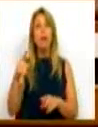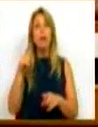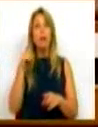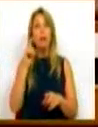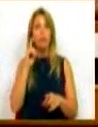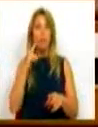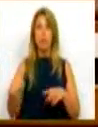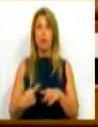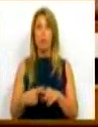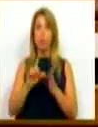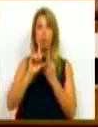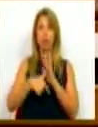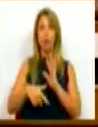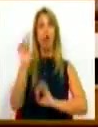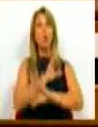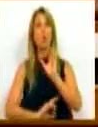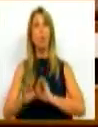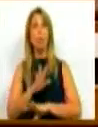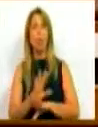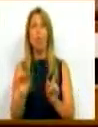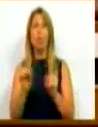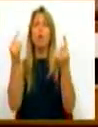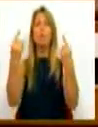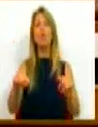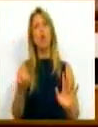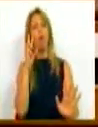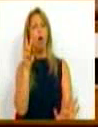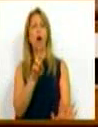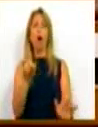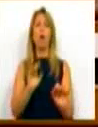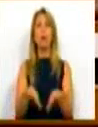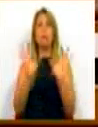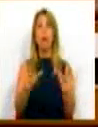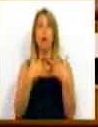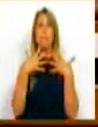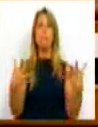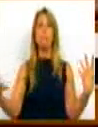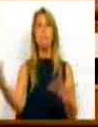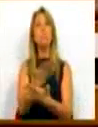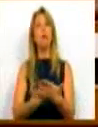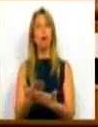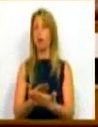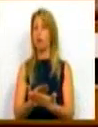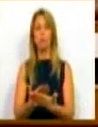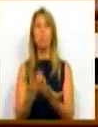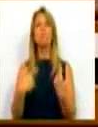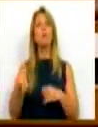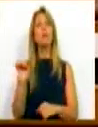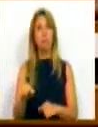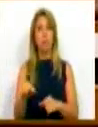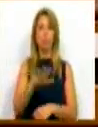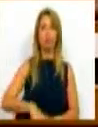não entendido apenas na ótica de um grande mercado, mas como espaço de liberdade,